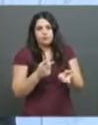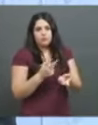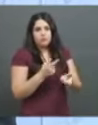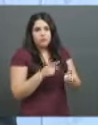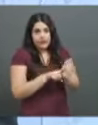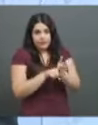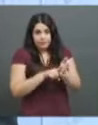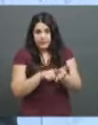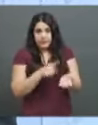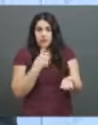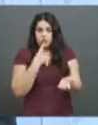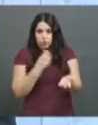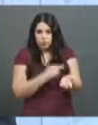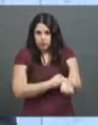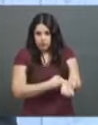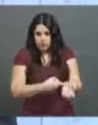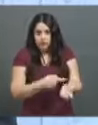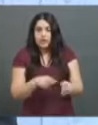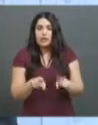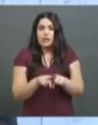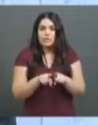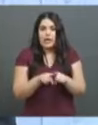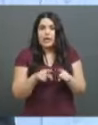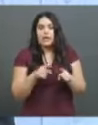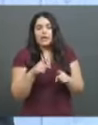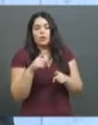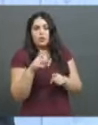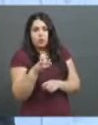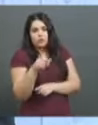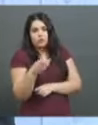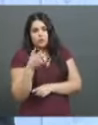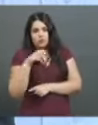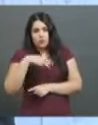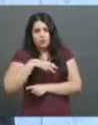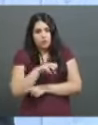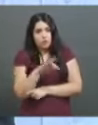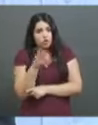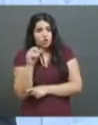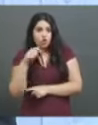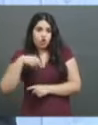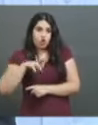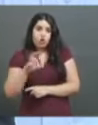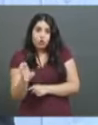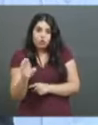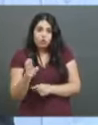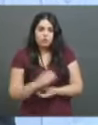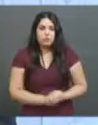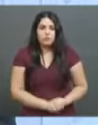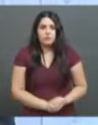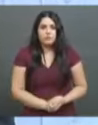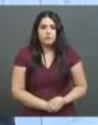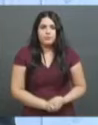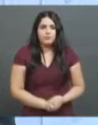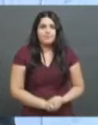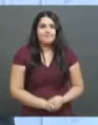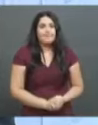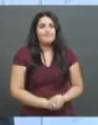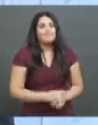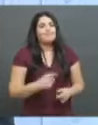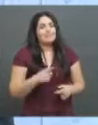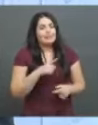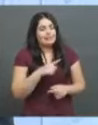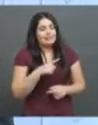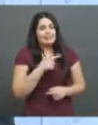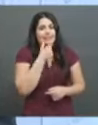PSA e o toque prostático. Um complementa o outro, né? E há muita resistência, mas